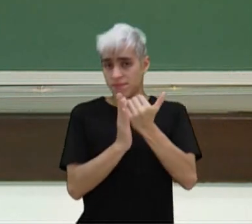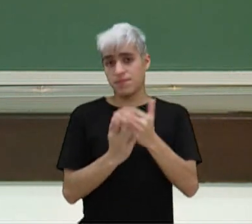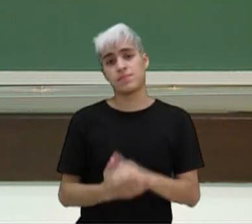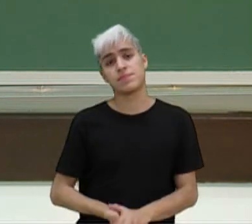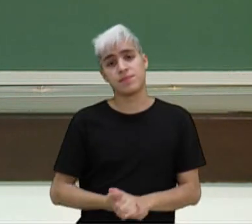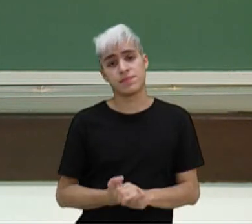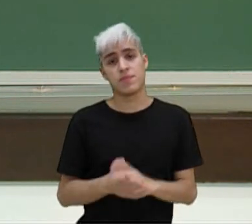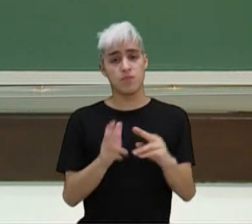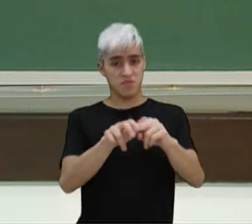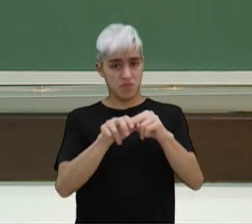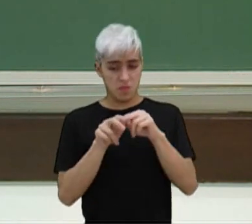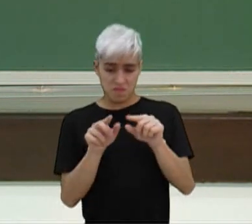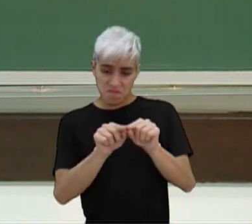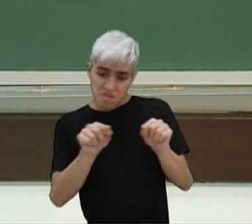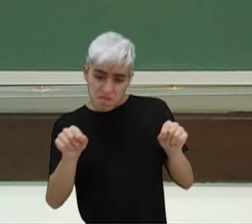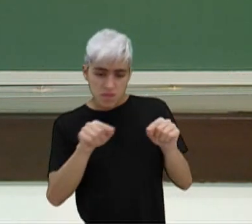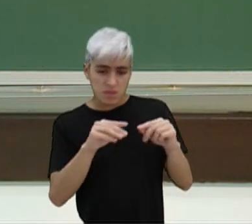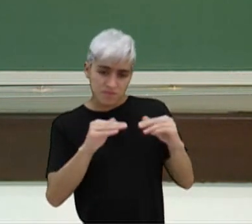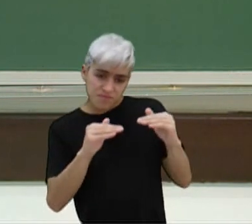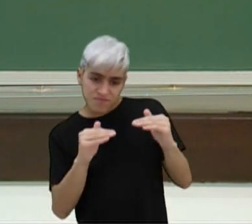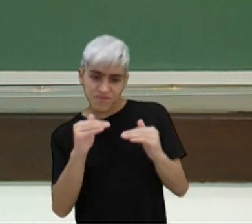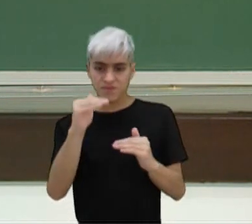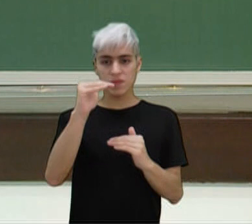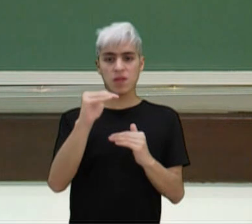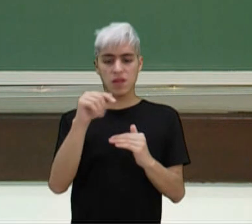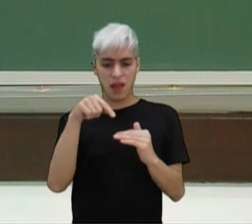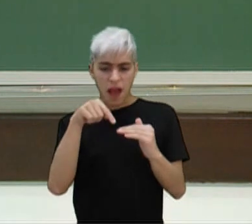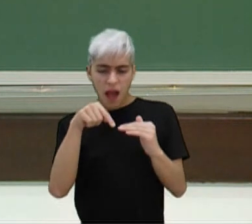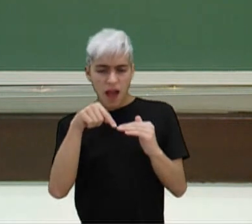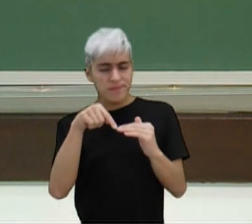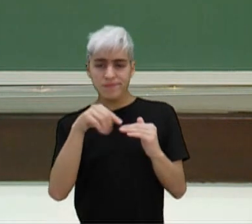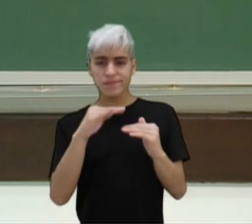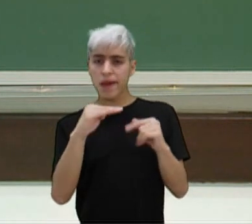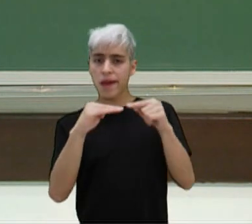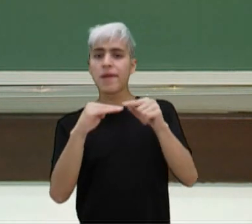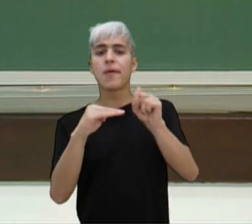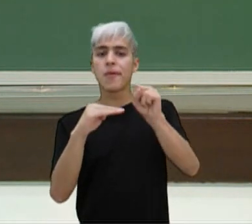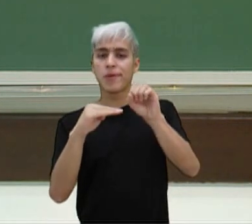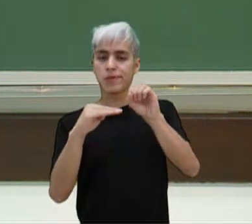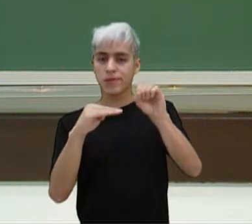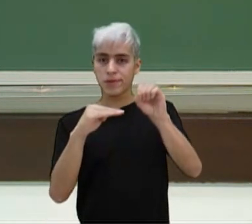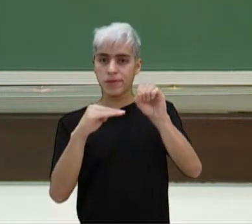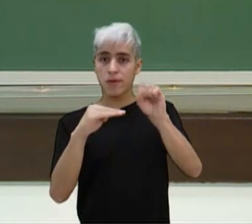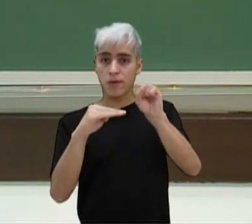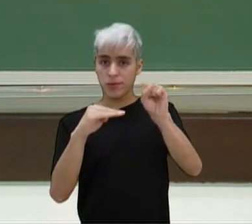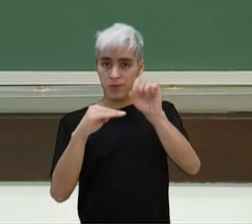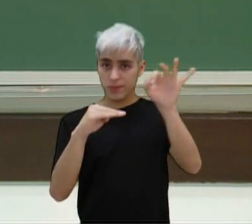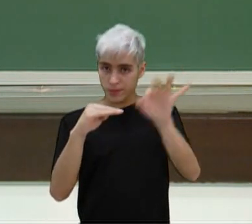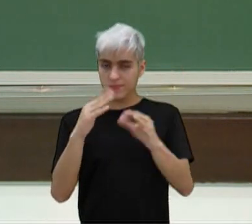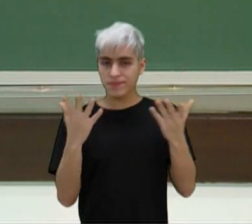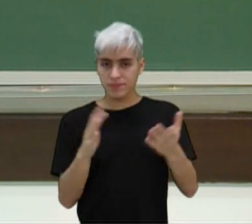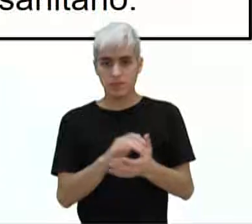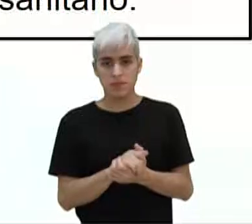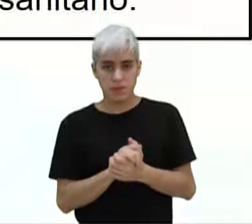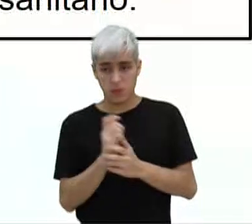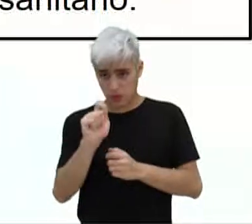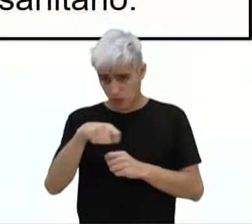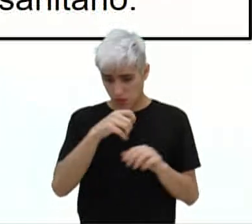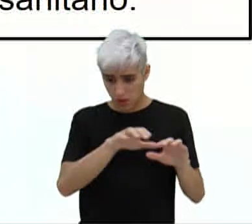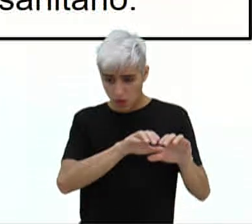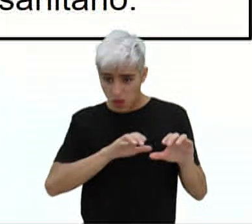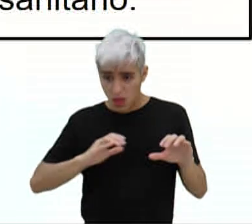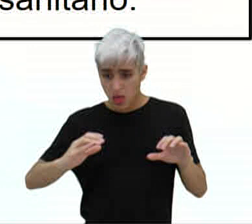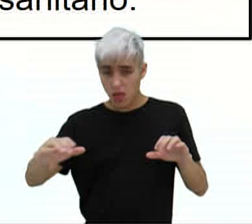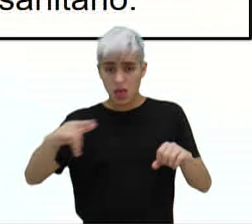tratamento. Por isso nós temos esse índice aí de 88,9%. Então, quando o assunto é rede de esgoto ou